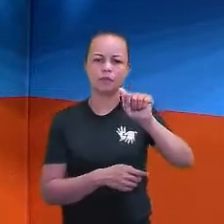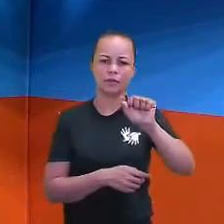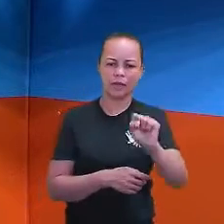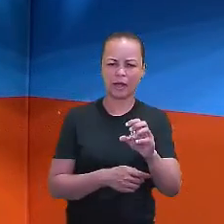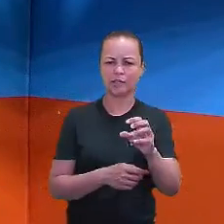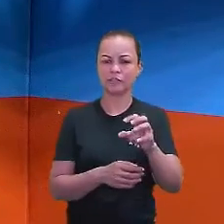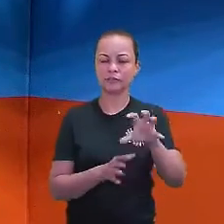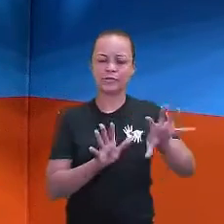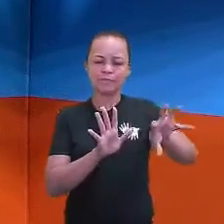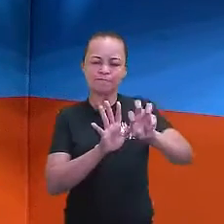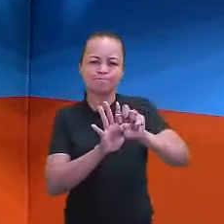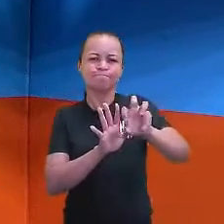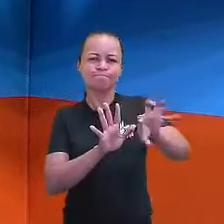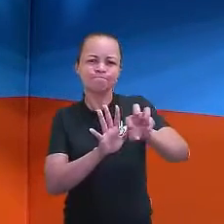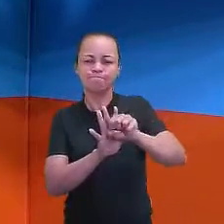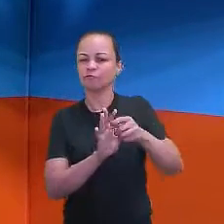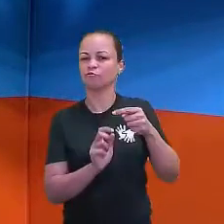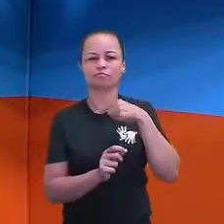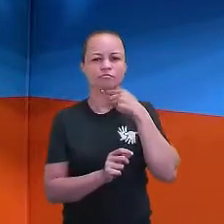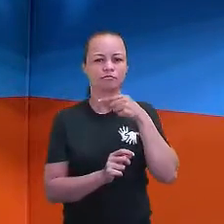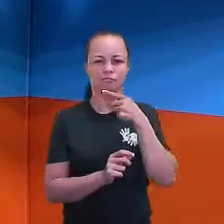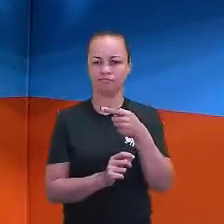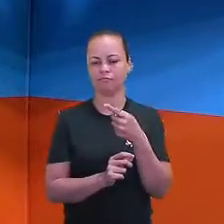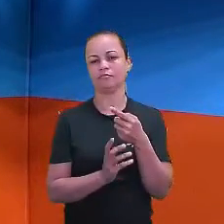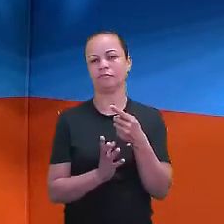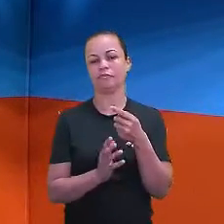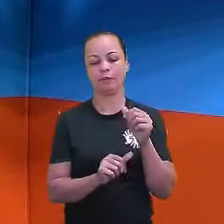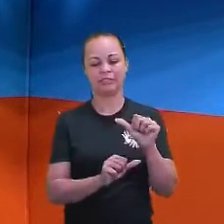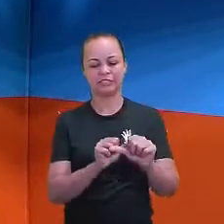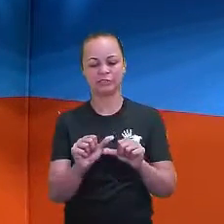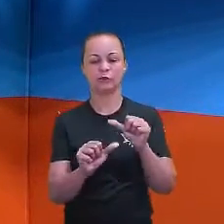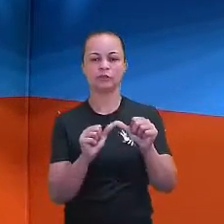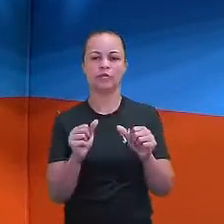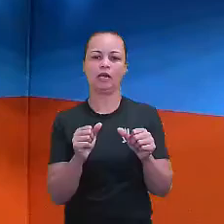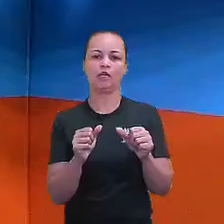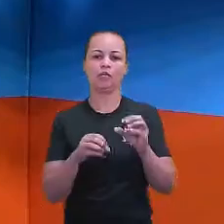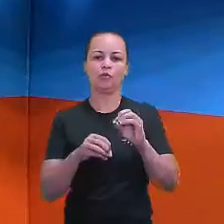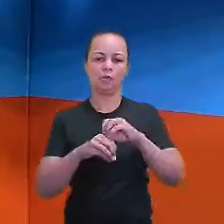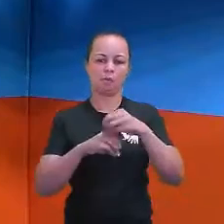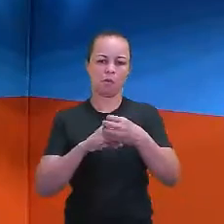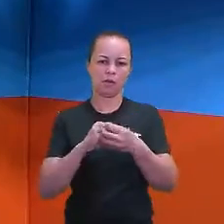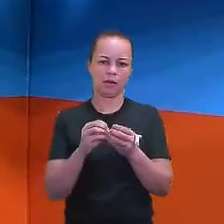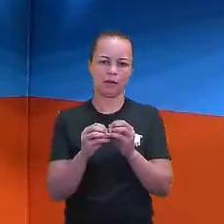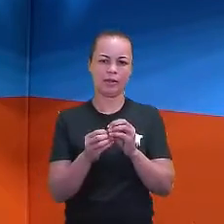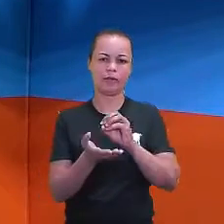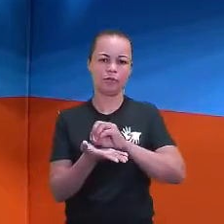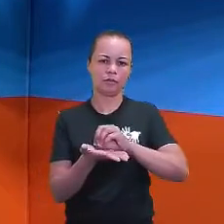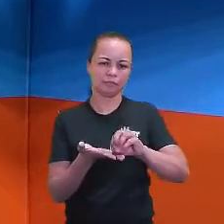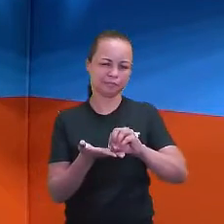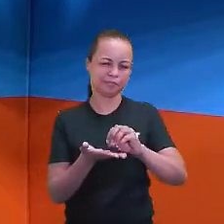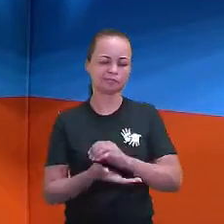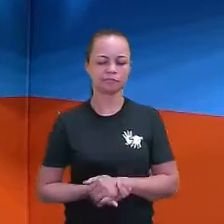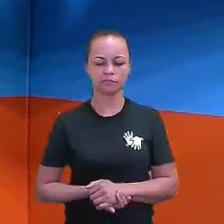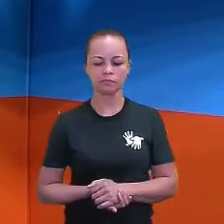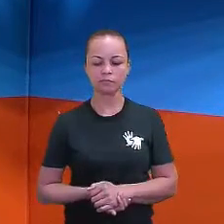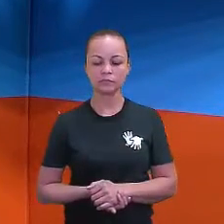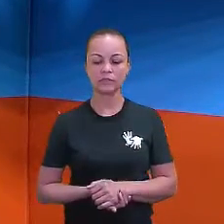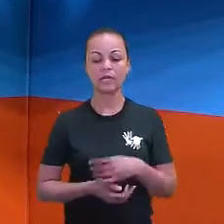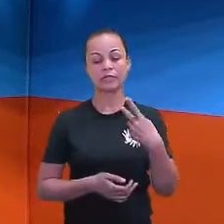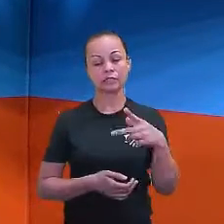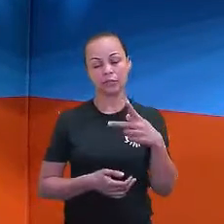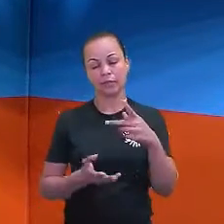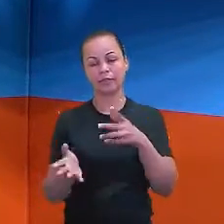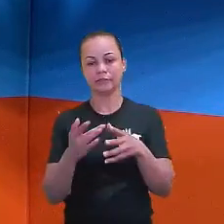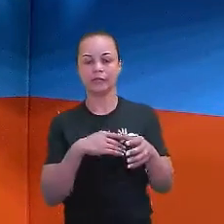fixar, capturar, trazer novamente para se tornar em uma molécula orgânica. E aí a gente vai ter uma combustão que é completa e incompleta.